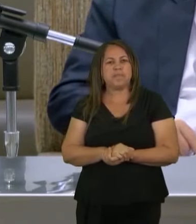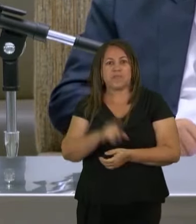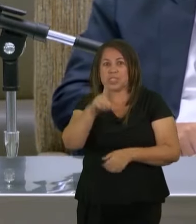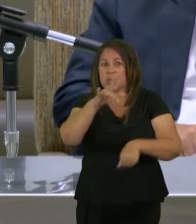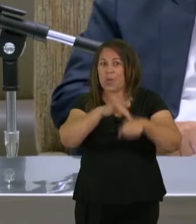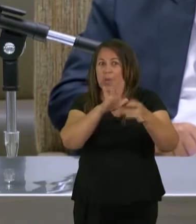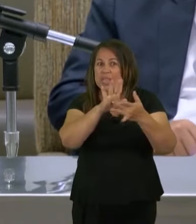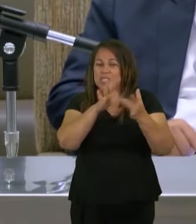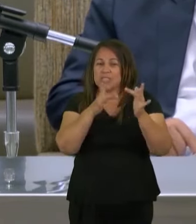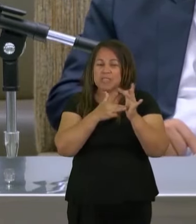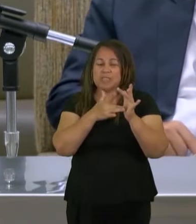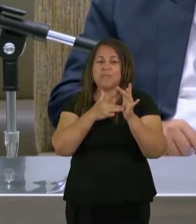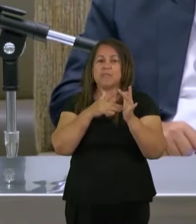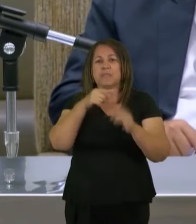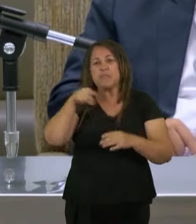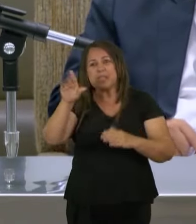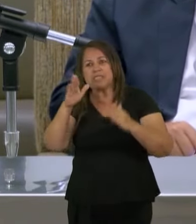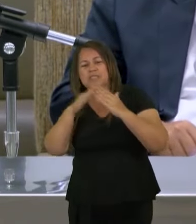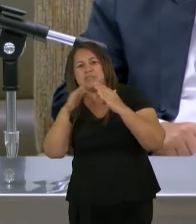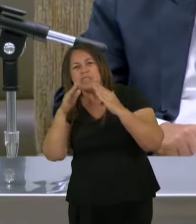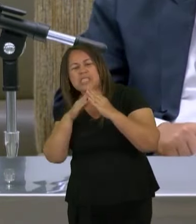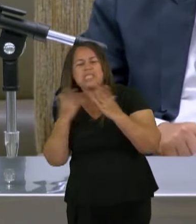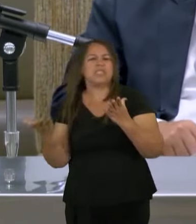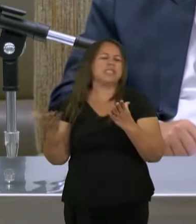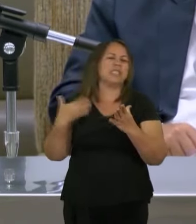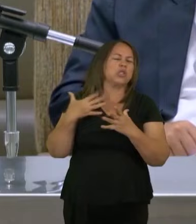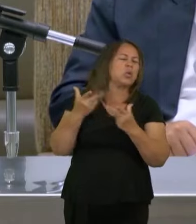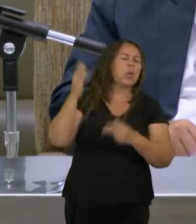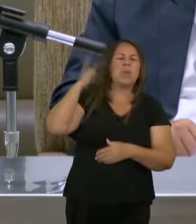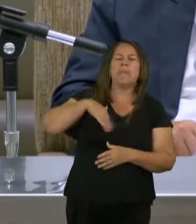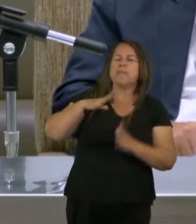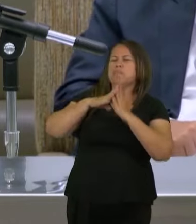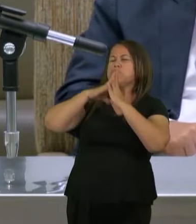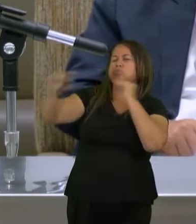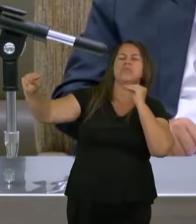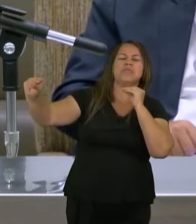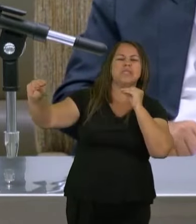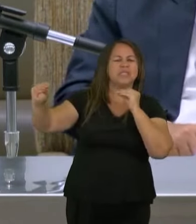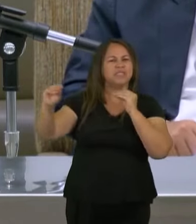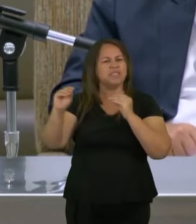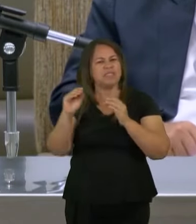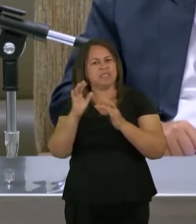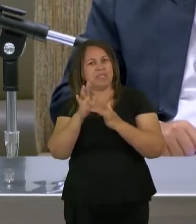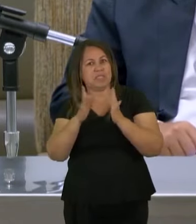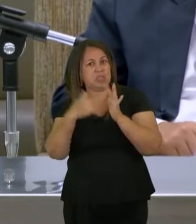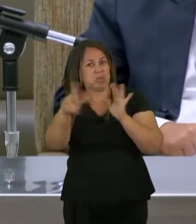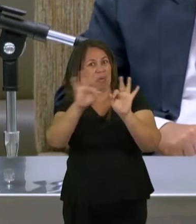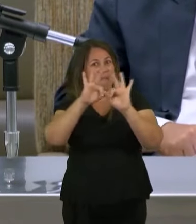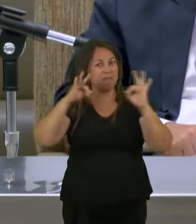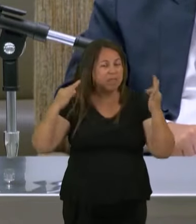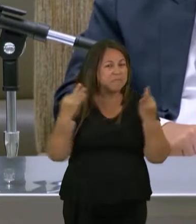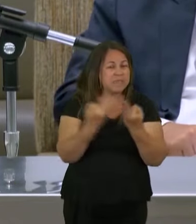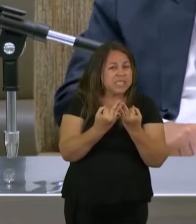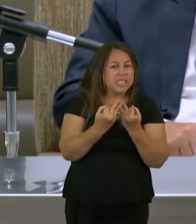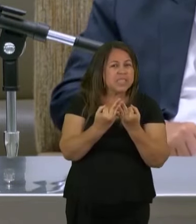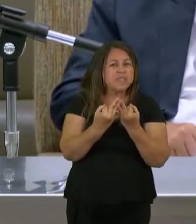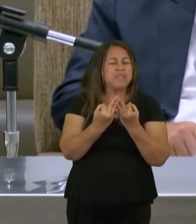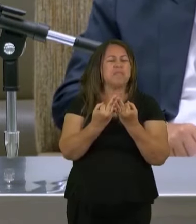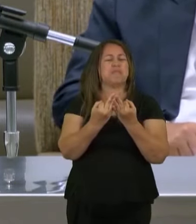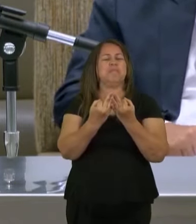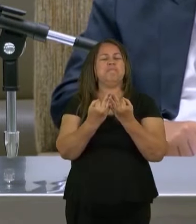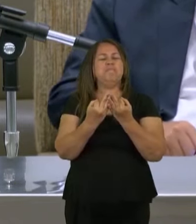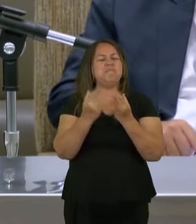aqui, Jesus vai lá na tua casa e faz o mal bater em retirada lá, no meio dos teus parentes. Jesus faz o mal